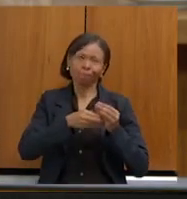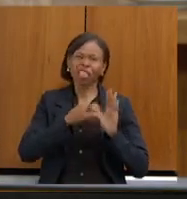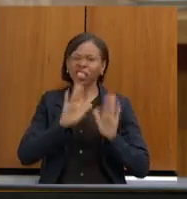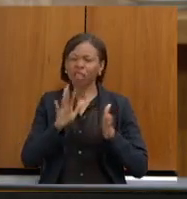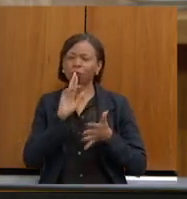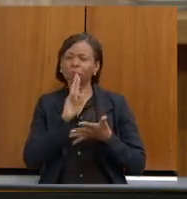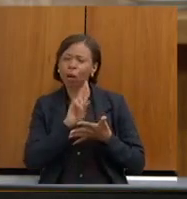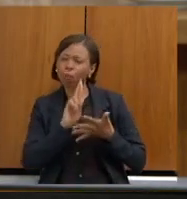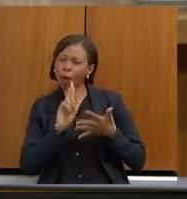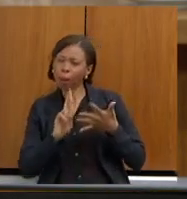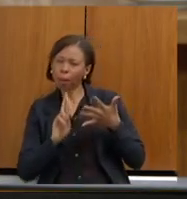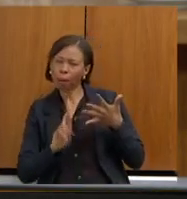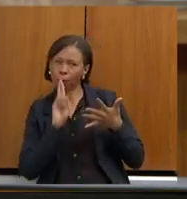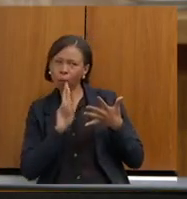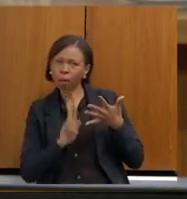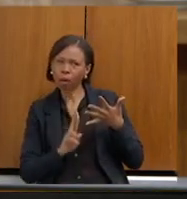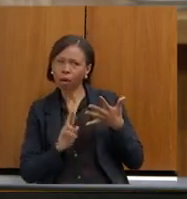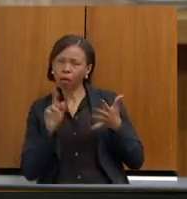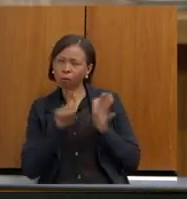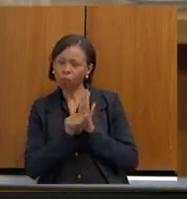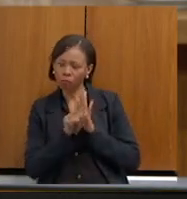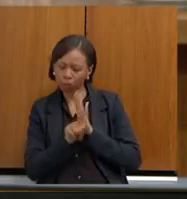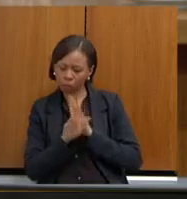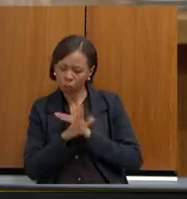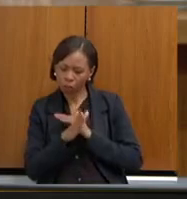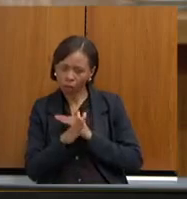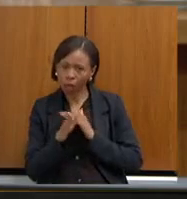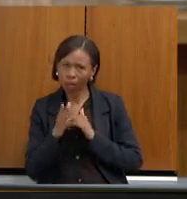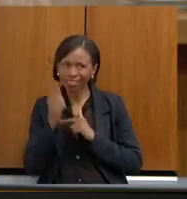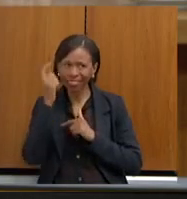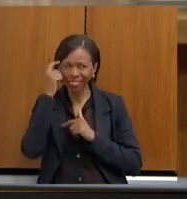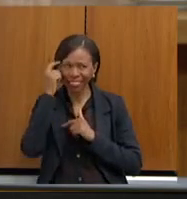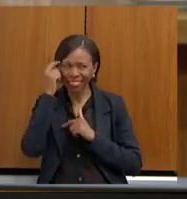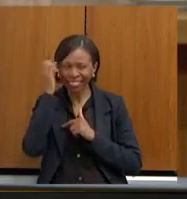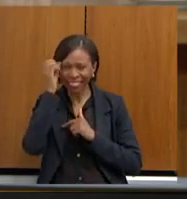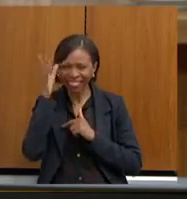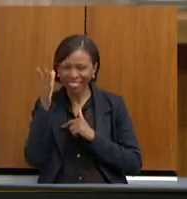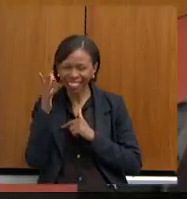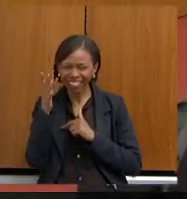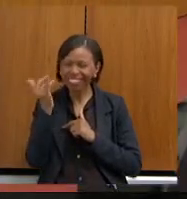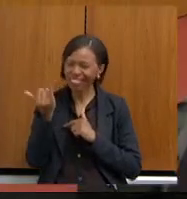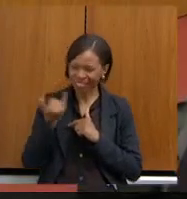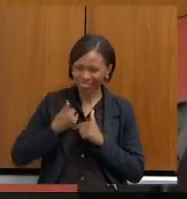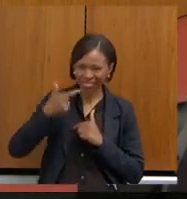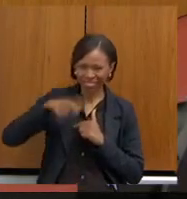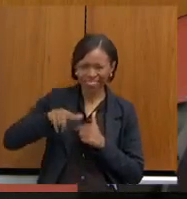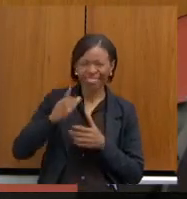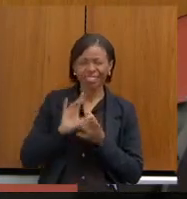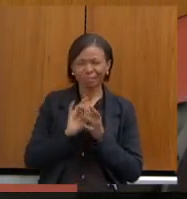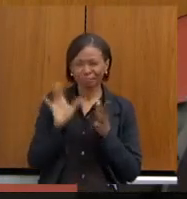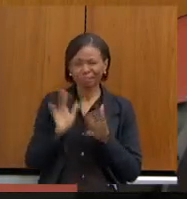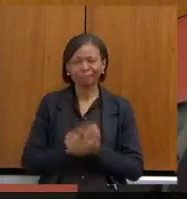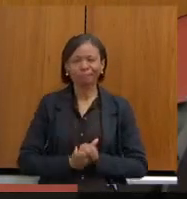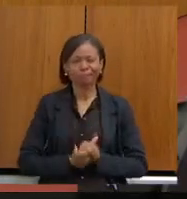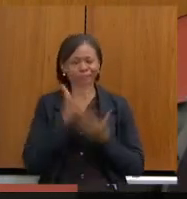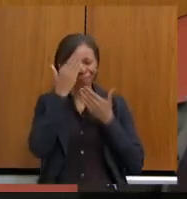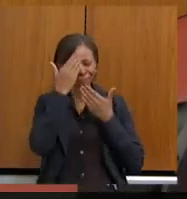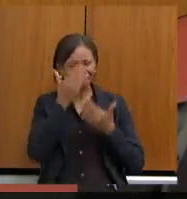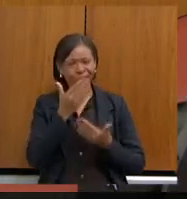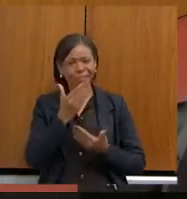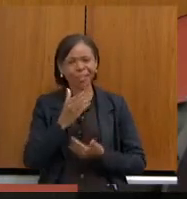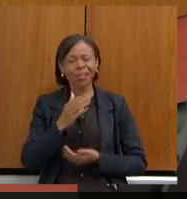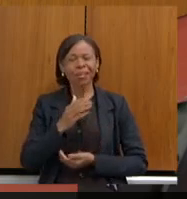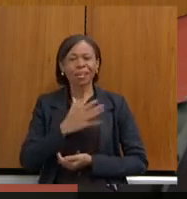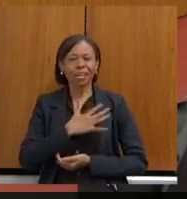perguntas do Senhor se me fale o a memória EA em alguma tua disposição e agradecemos ao coronel